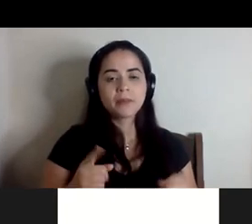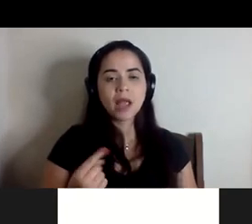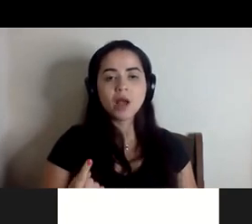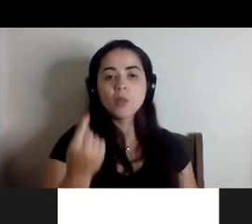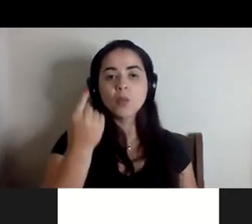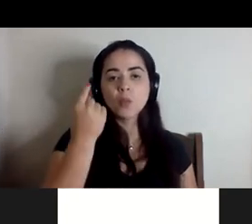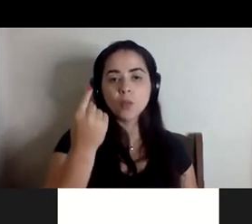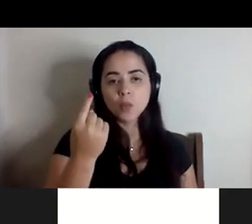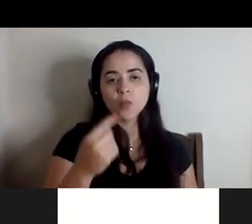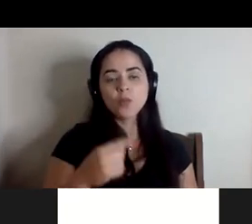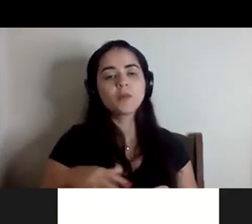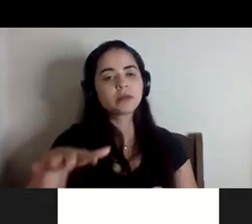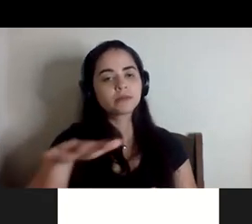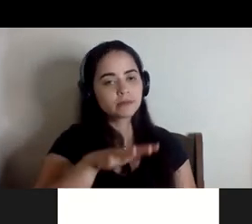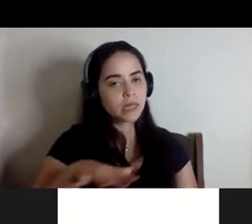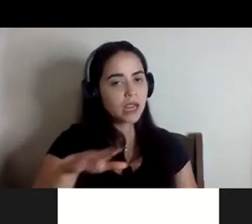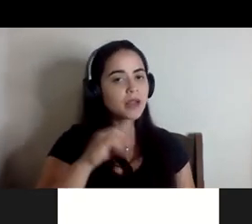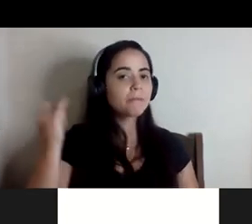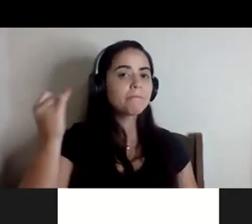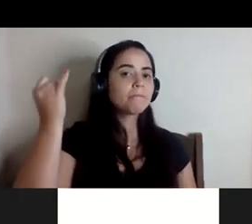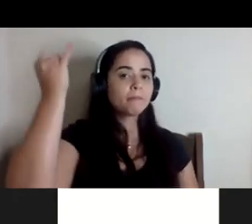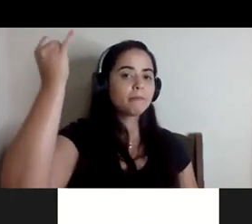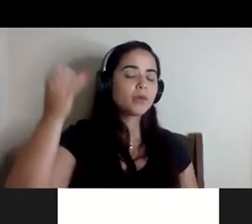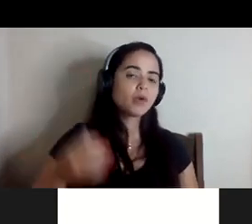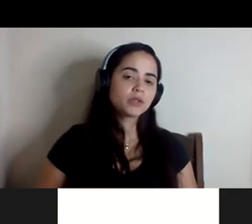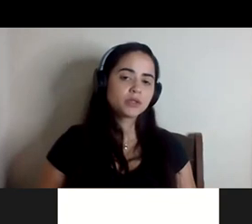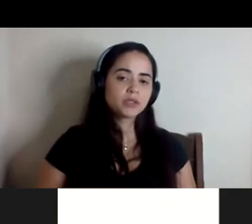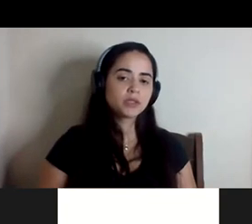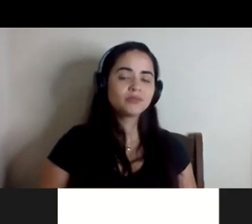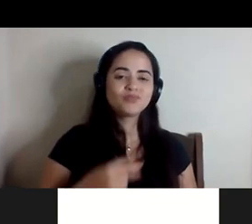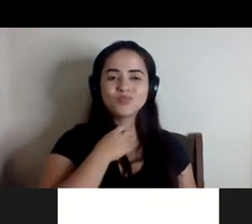dimensão importante e essencial que não pode